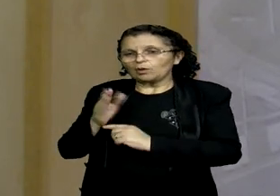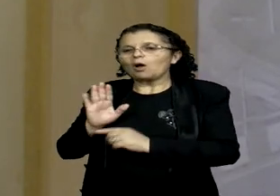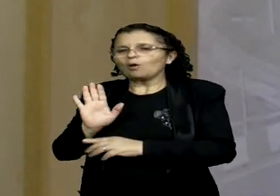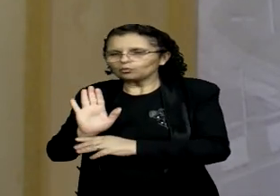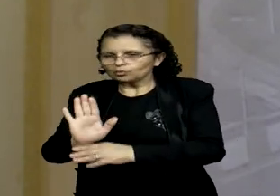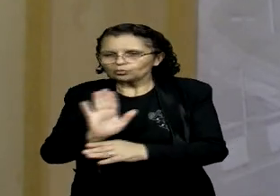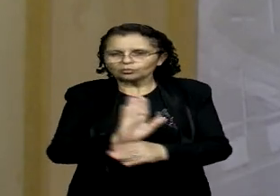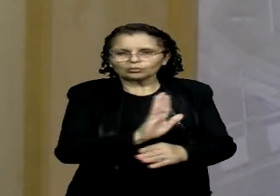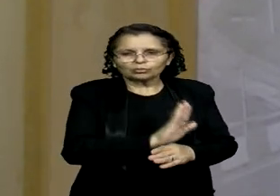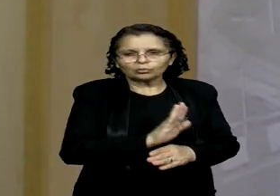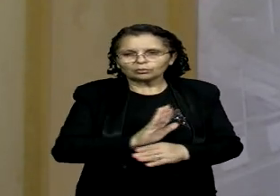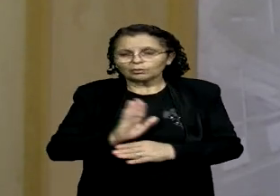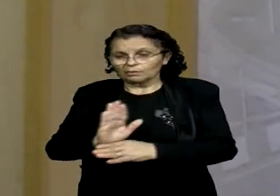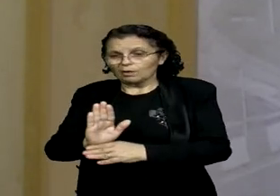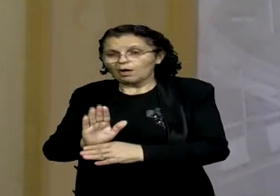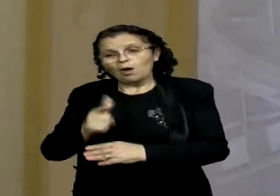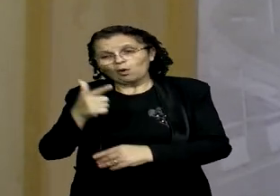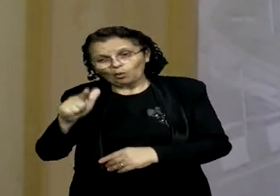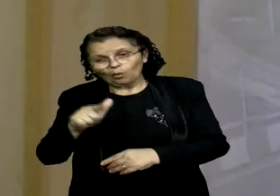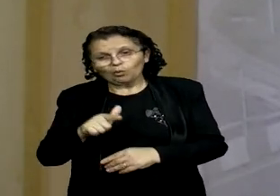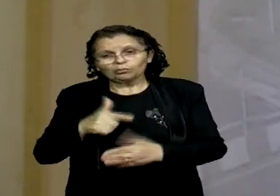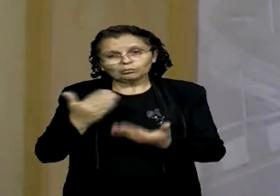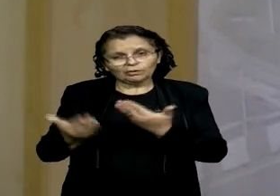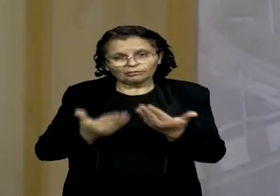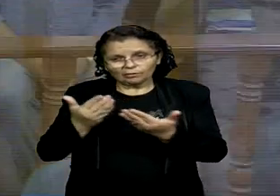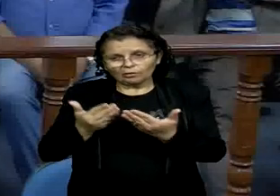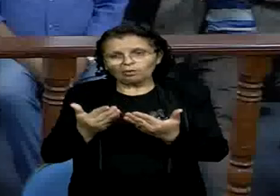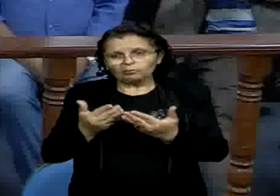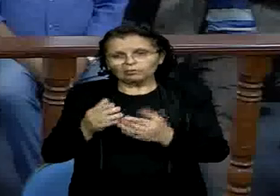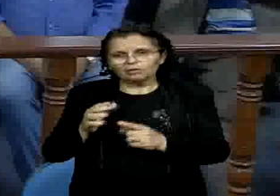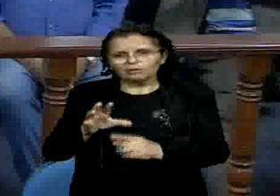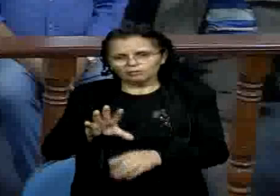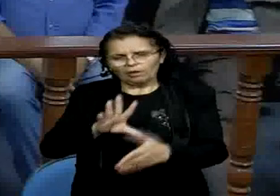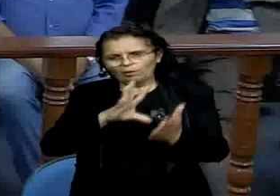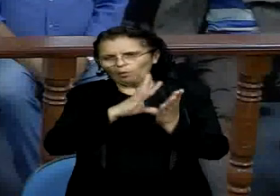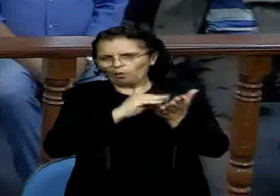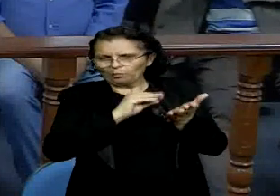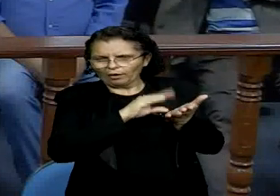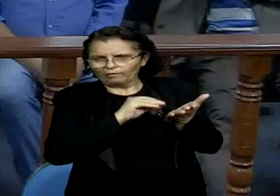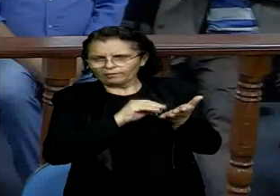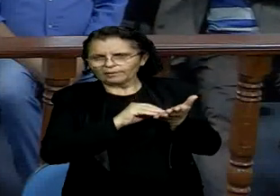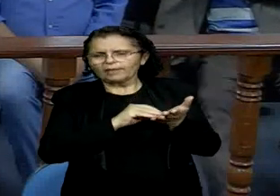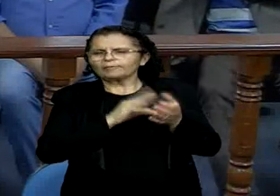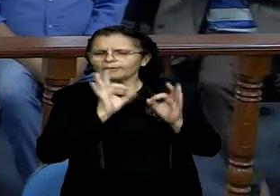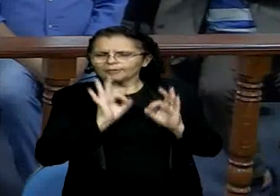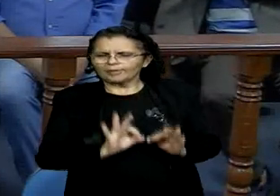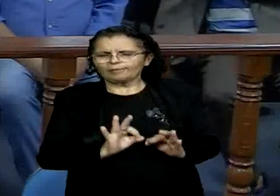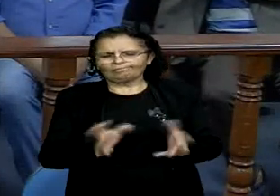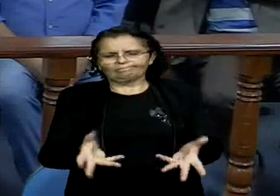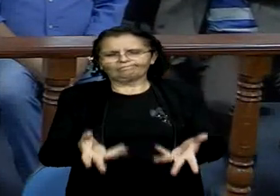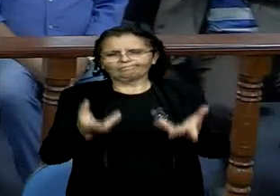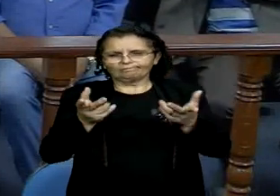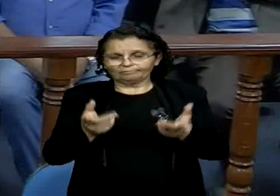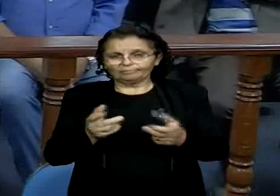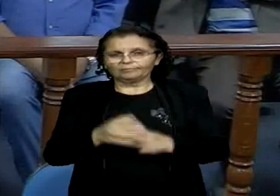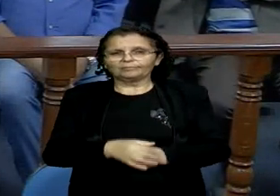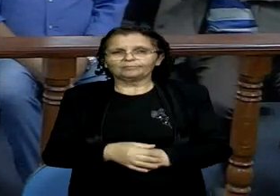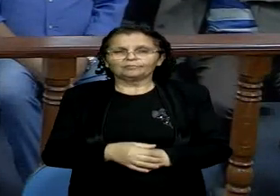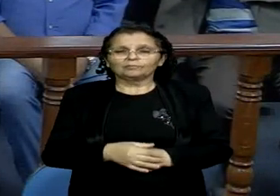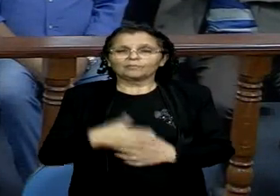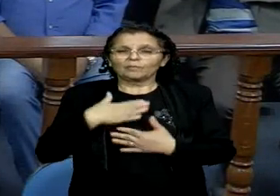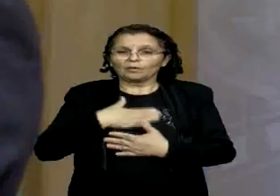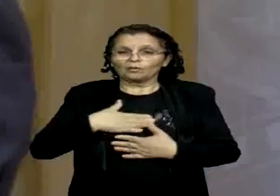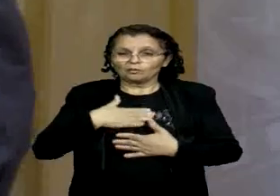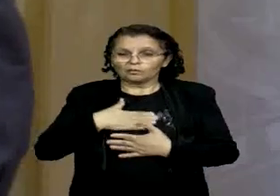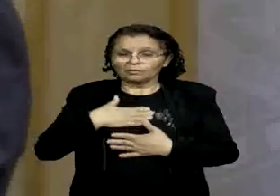servidores públicos deveriam se inspirar em você, porque realmente a sua entrega é sensacional. E aí eu gostaria,